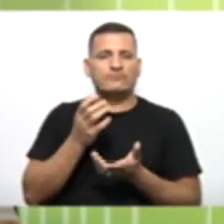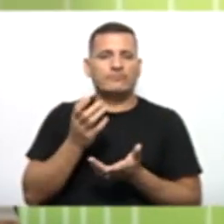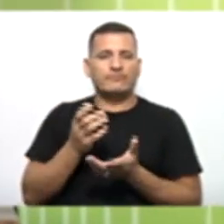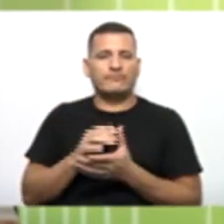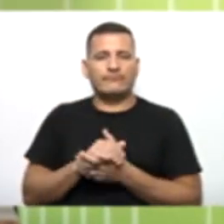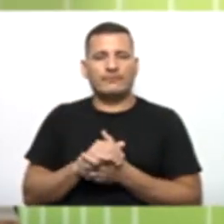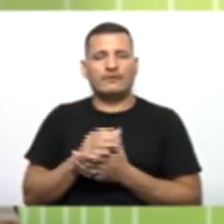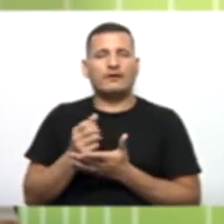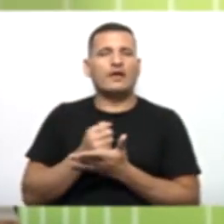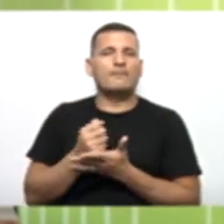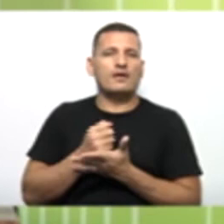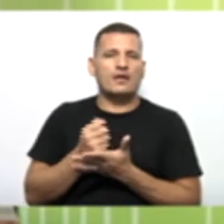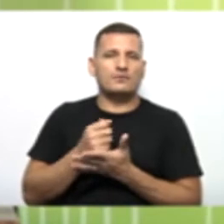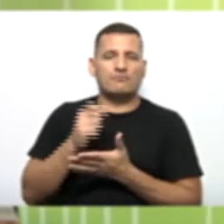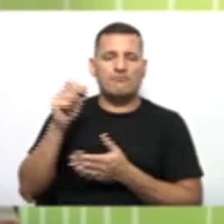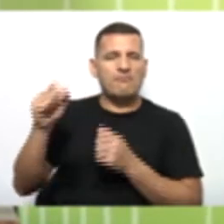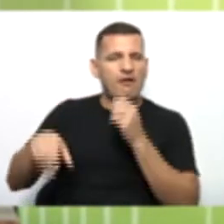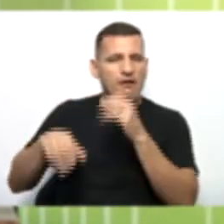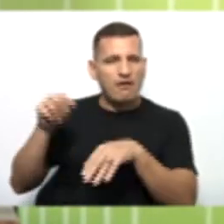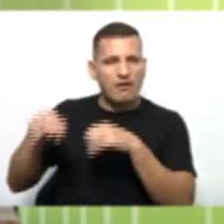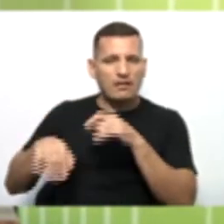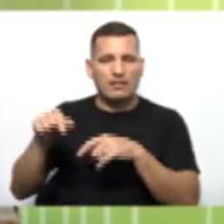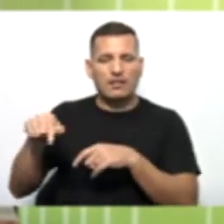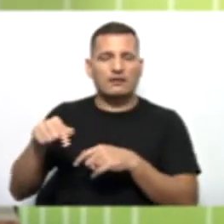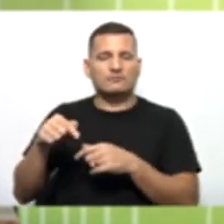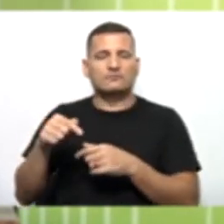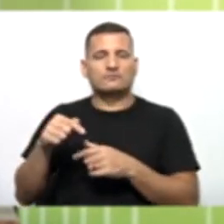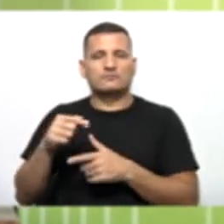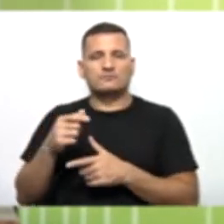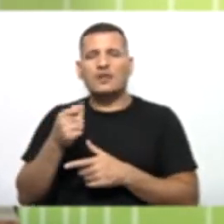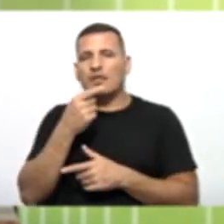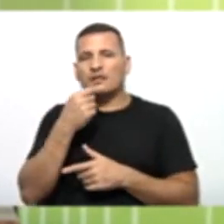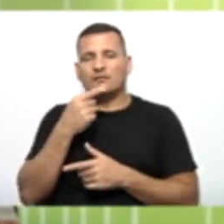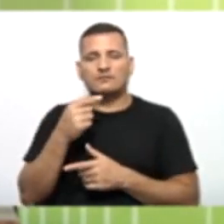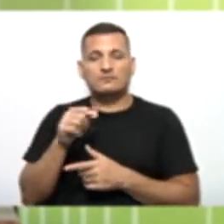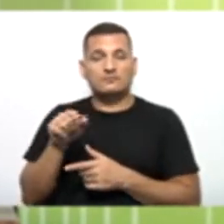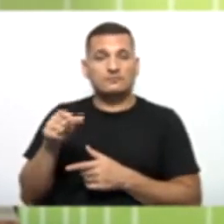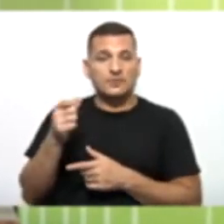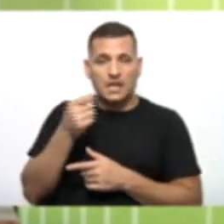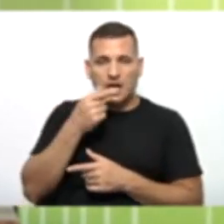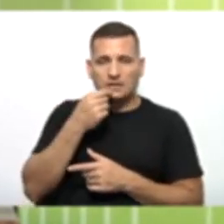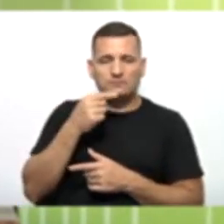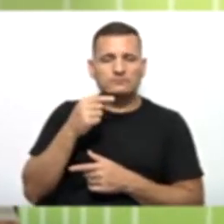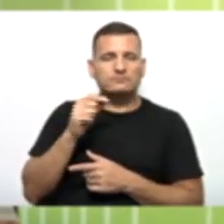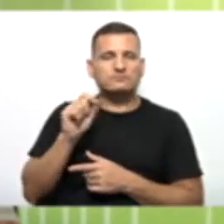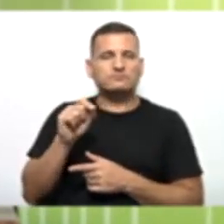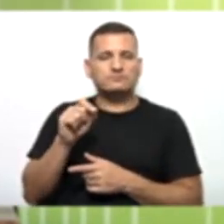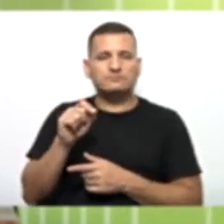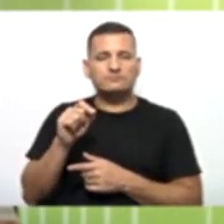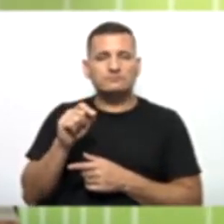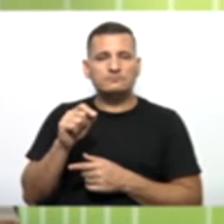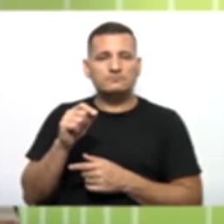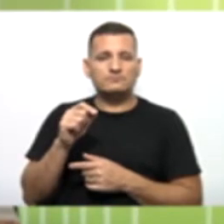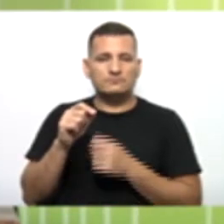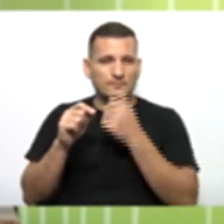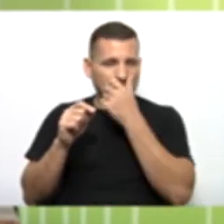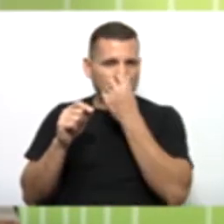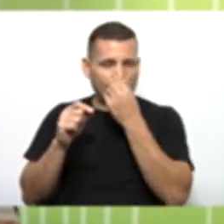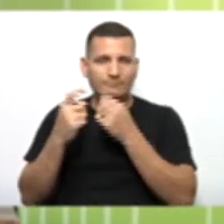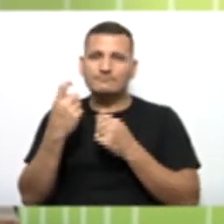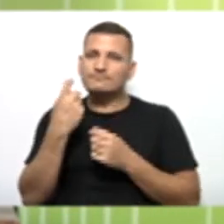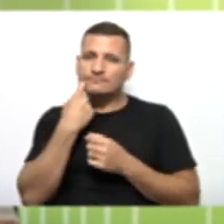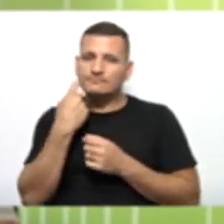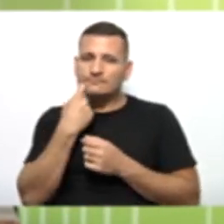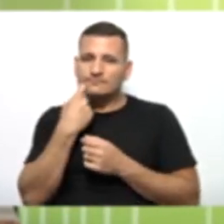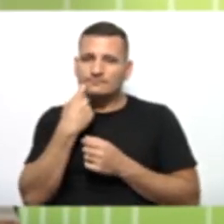de pílulas anticoncepcional no rio? Essas pílulas, elas fazem com que peixes e